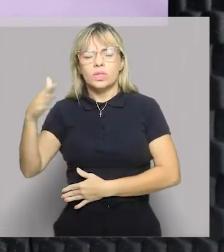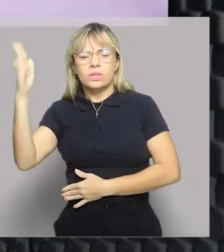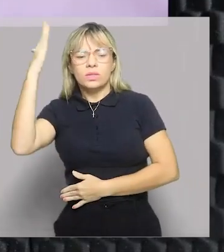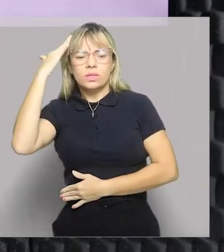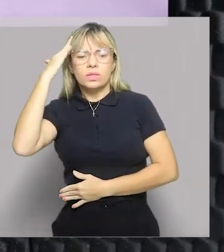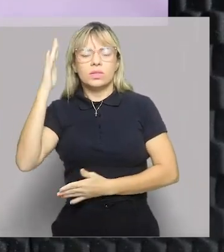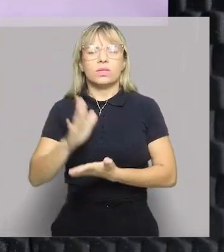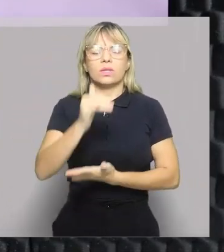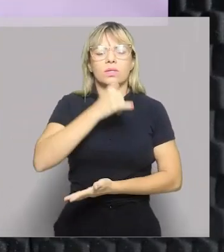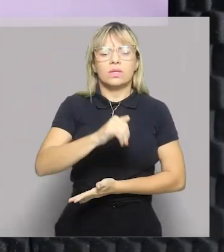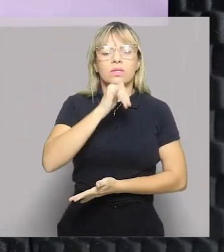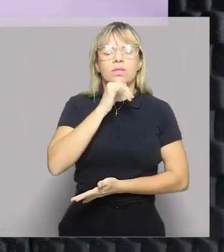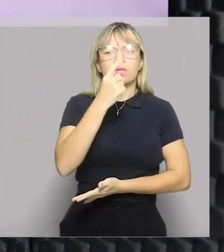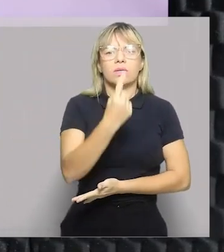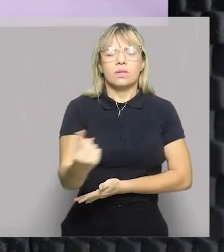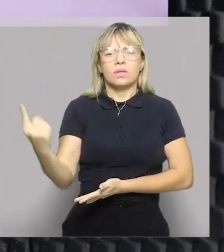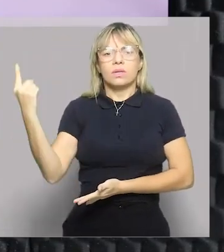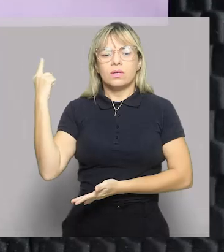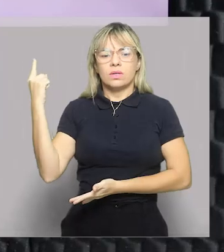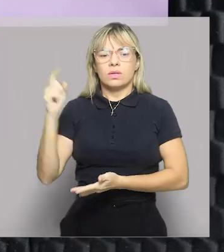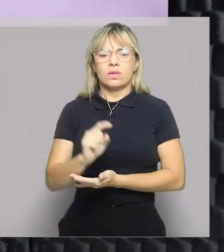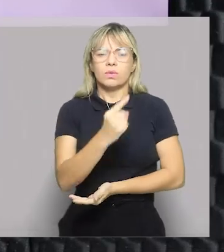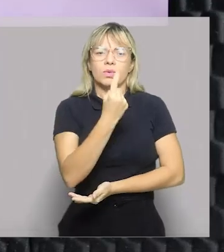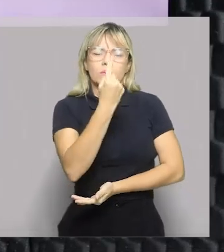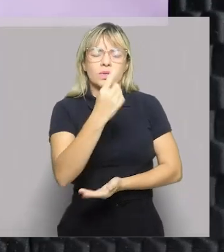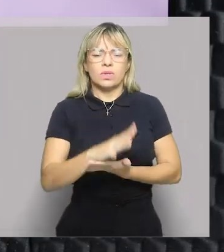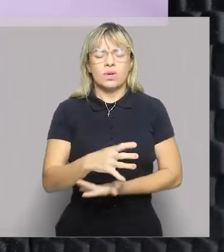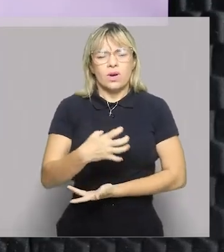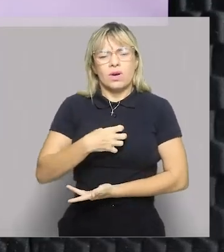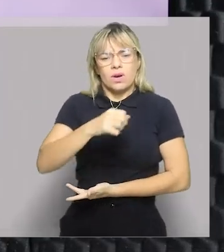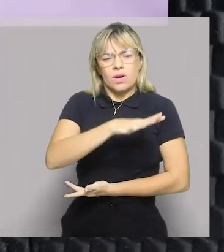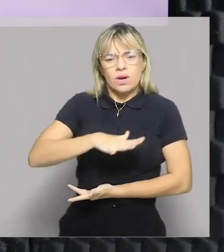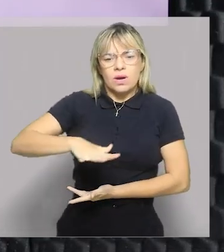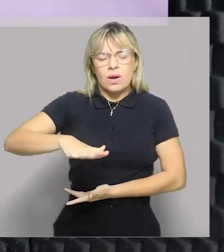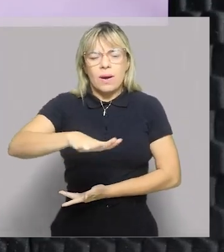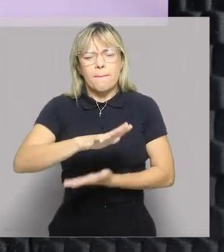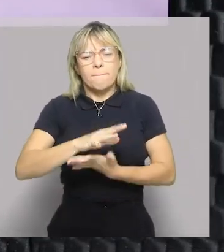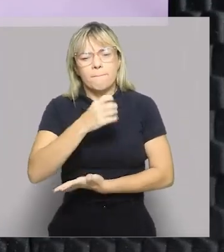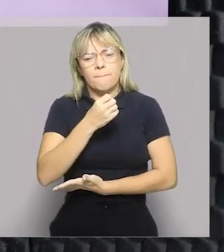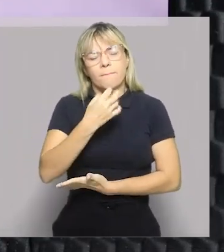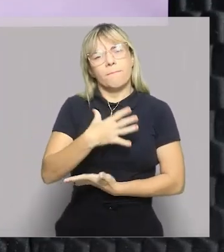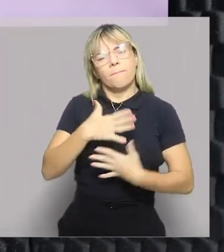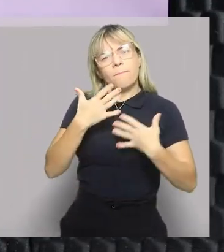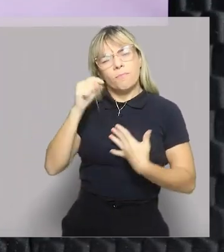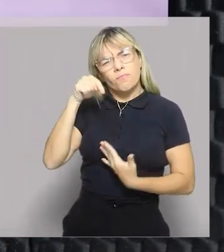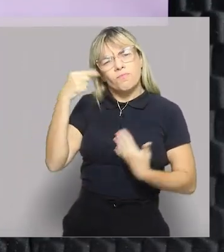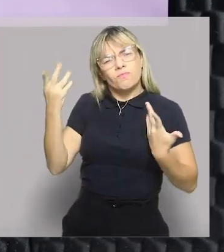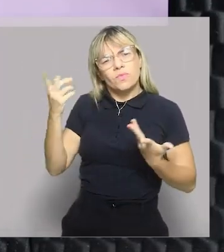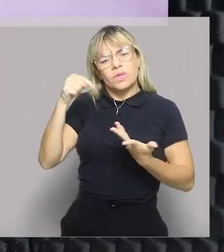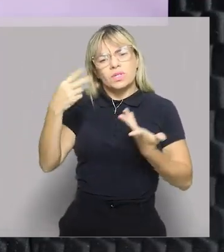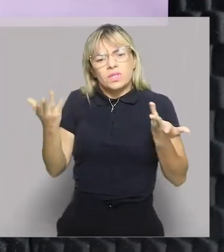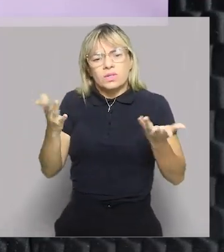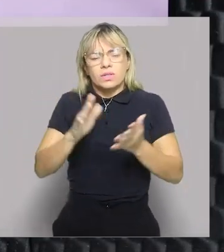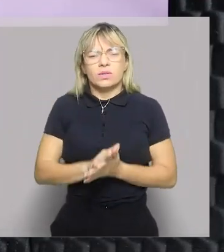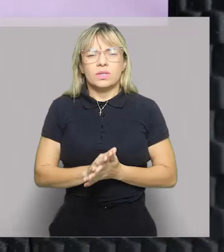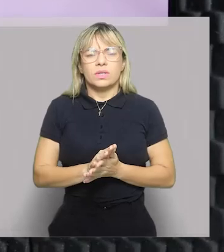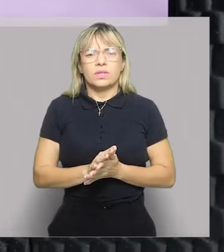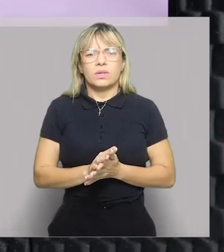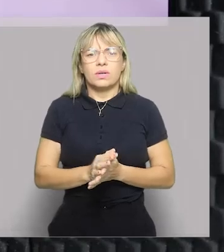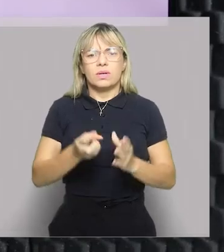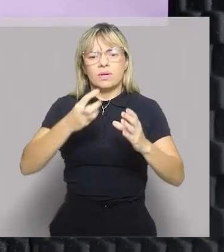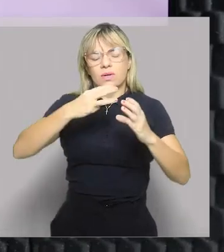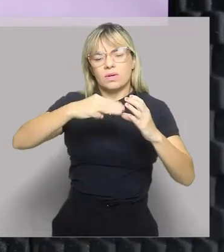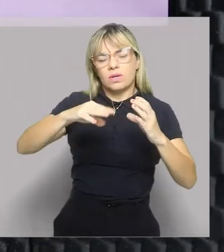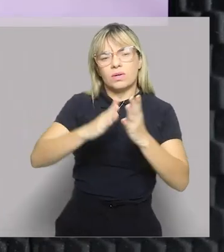você visualiza. Que situação delicada, tá? Isso passa uma mensagem, estabelece uma